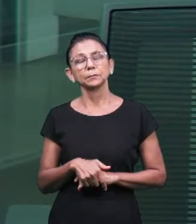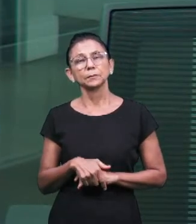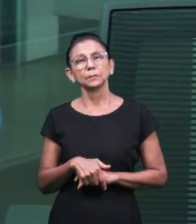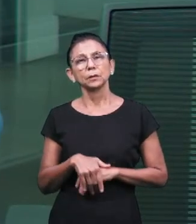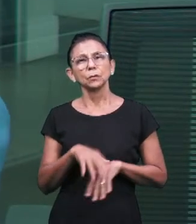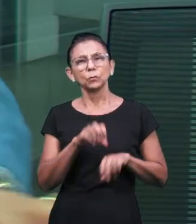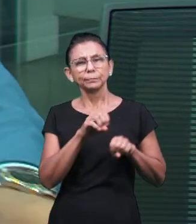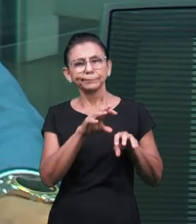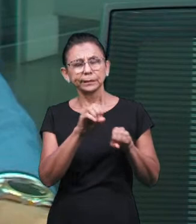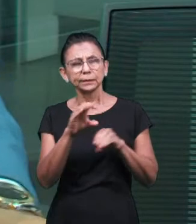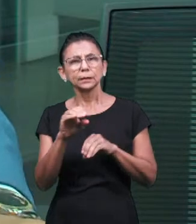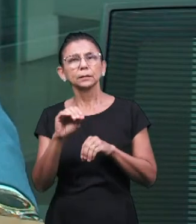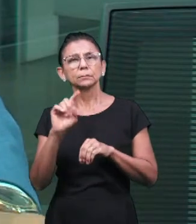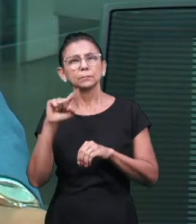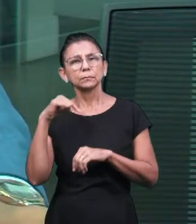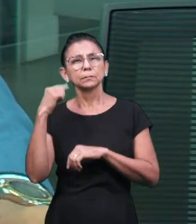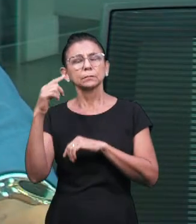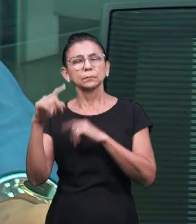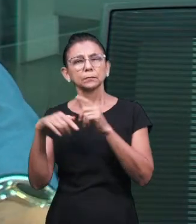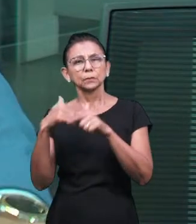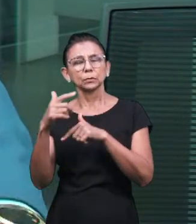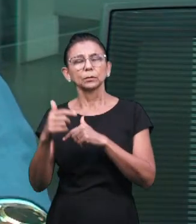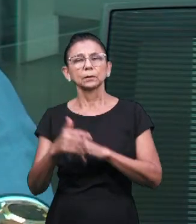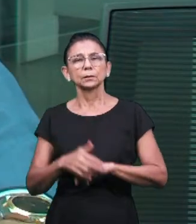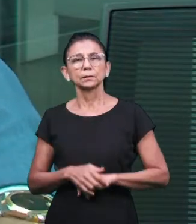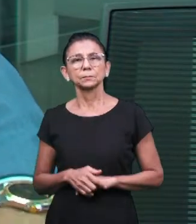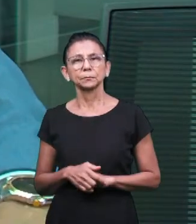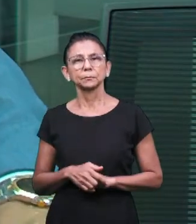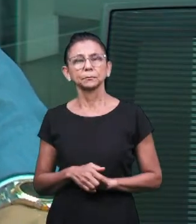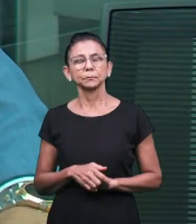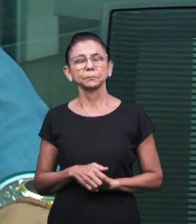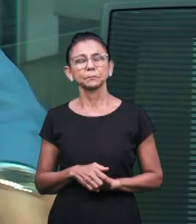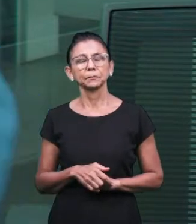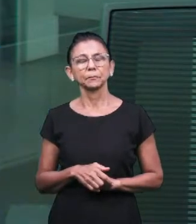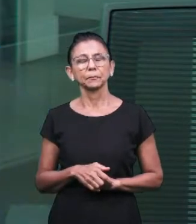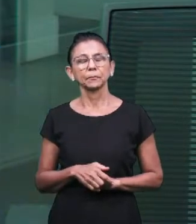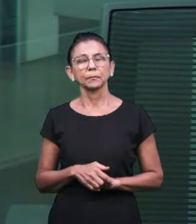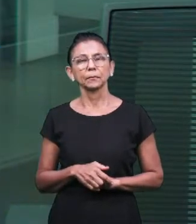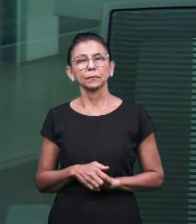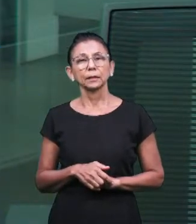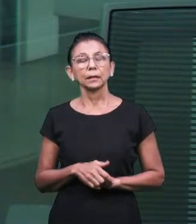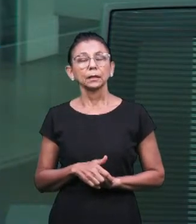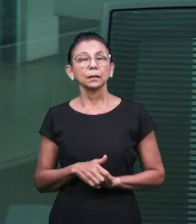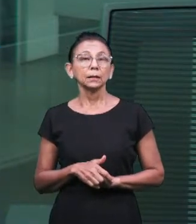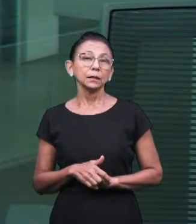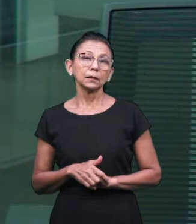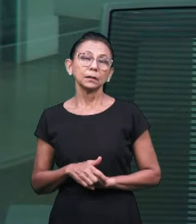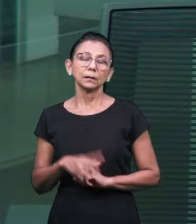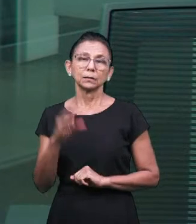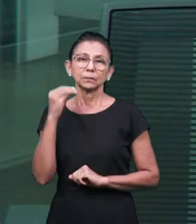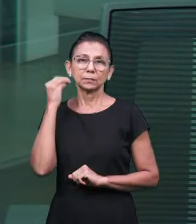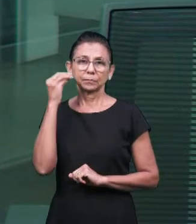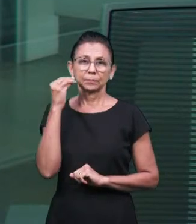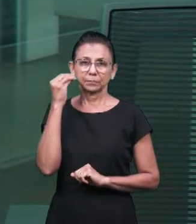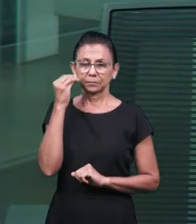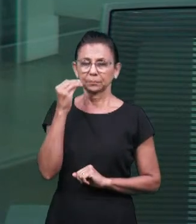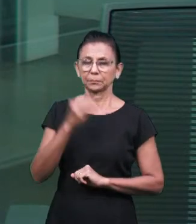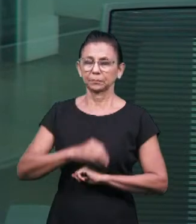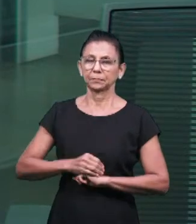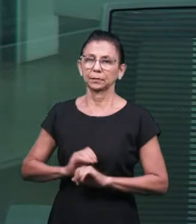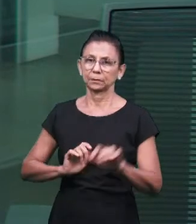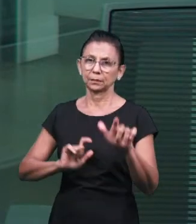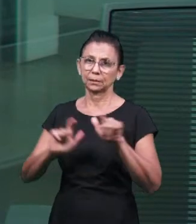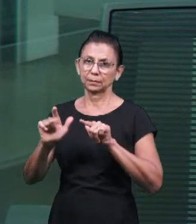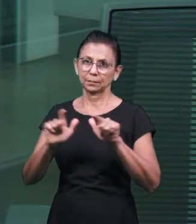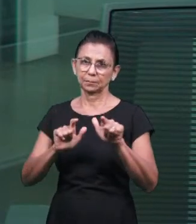E a grande experiência, Josias, no trabalho delas era